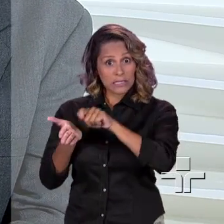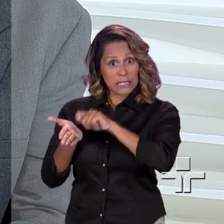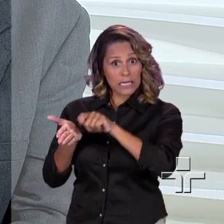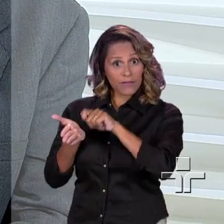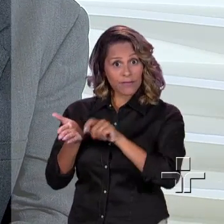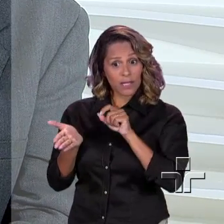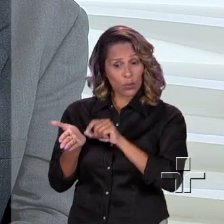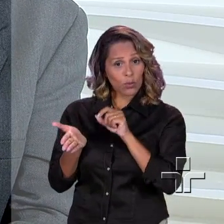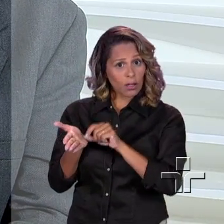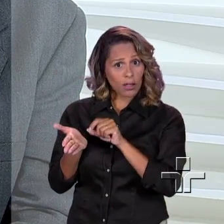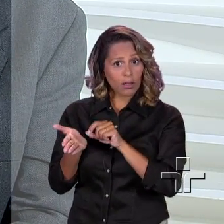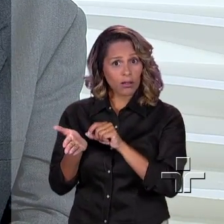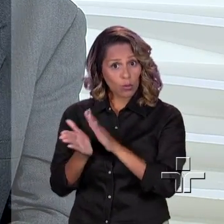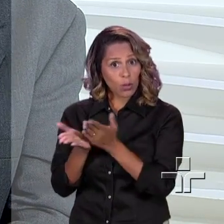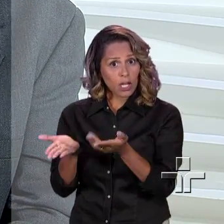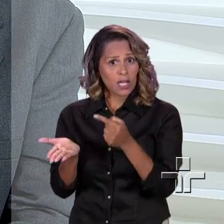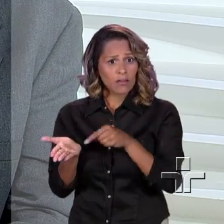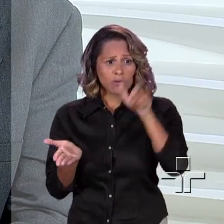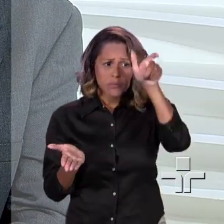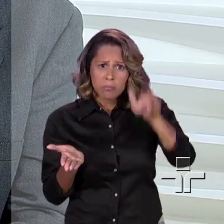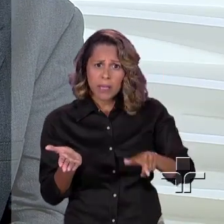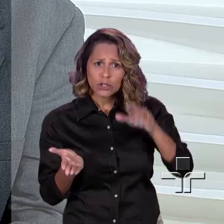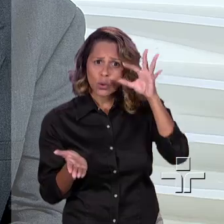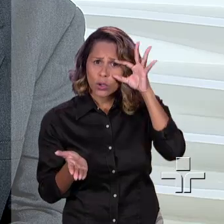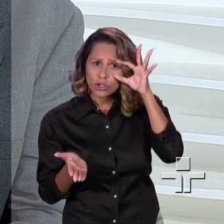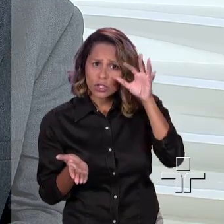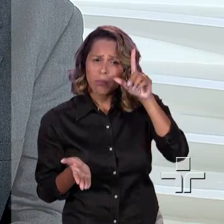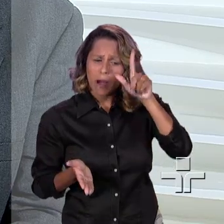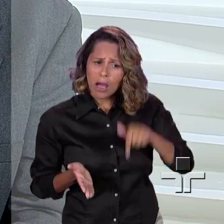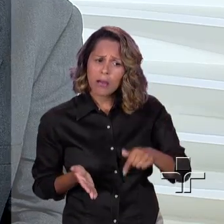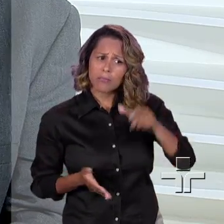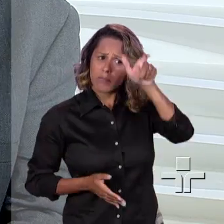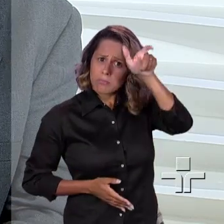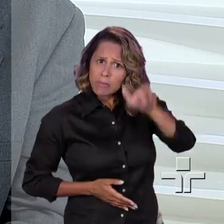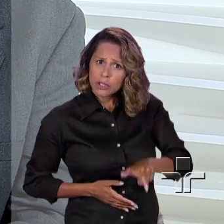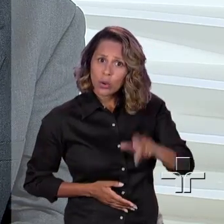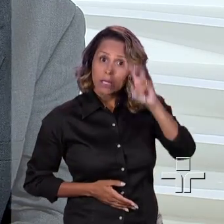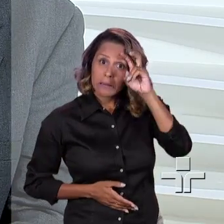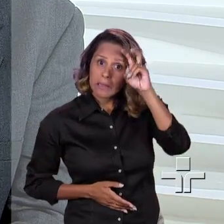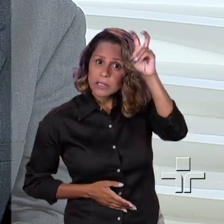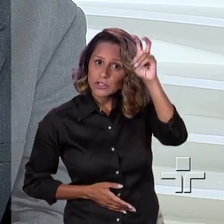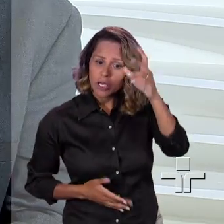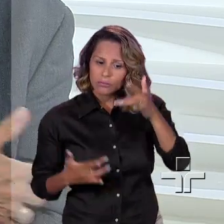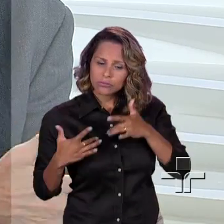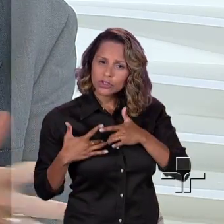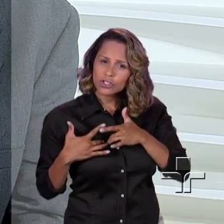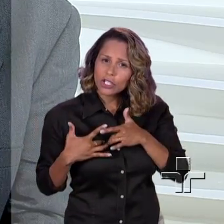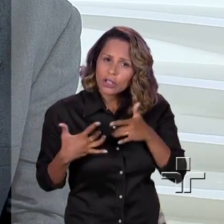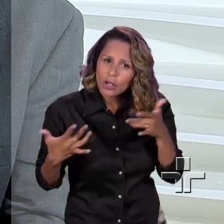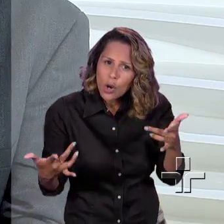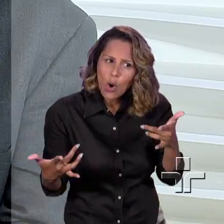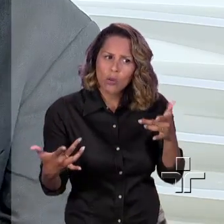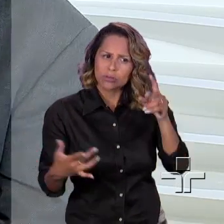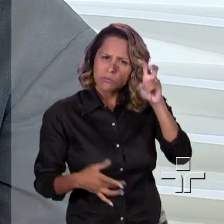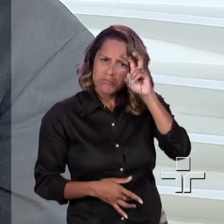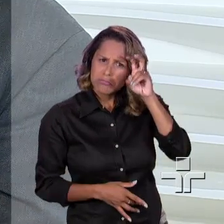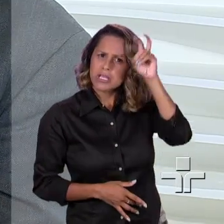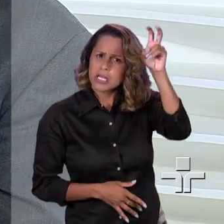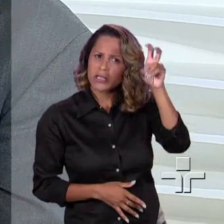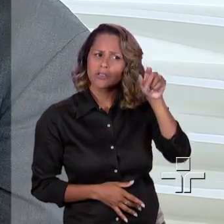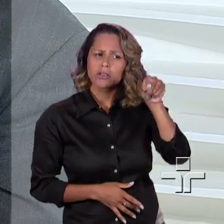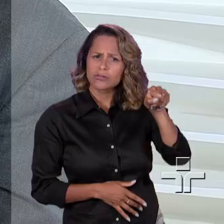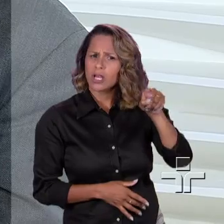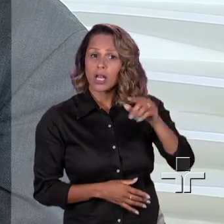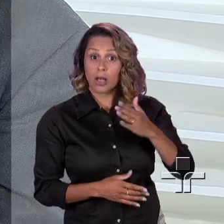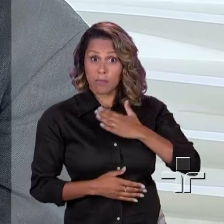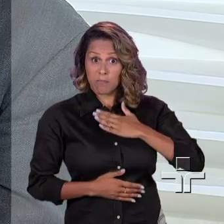pessoa inteligente, culta, interessante, generosa, não somente comigo, com todo mundo que ela encontrava